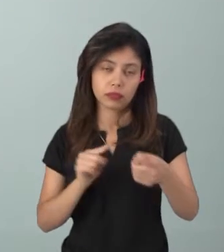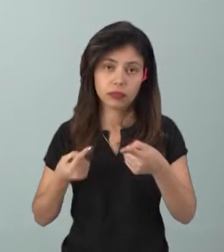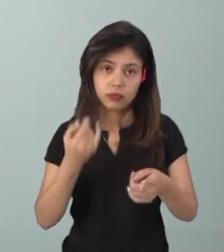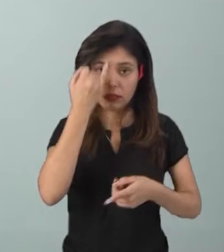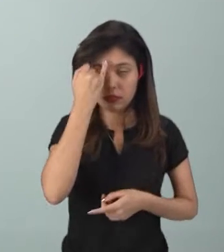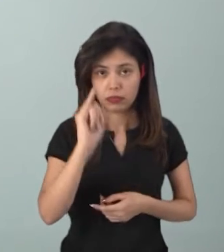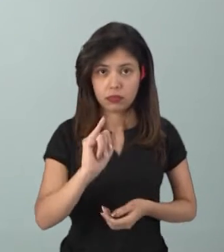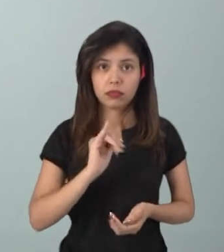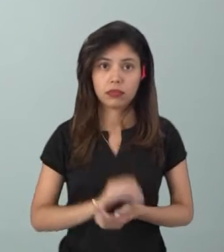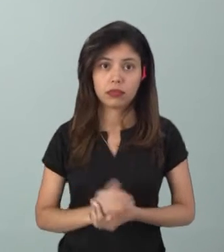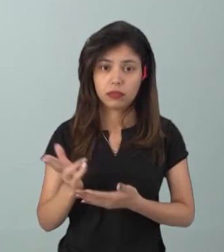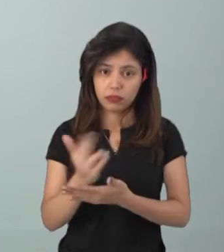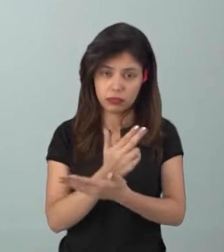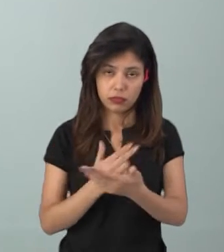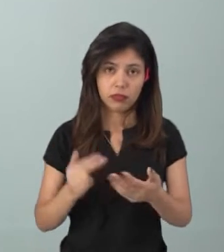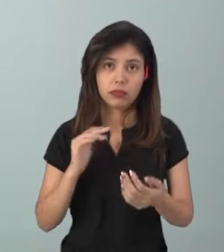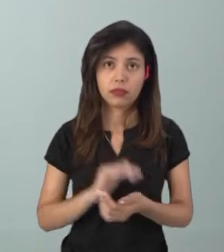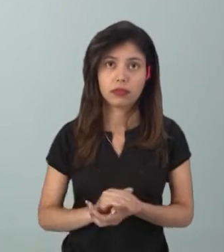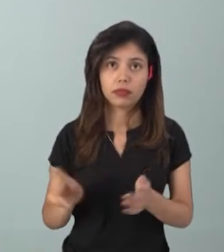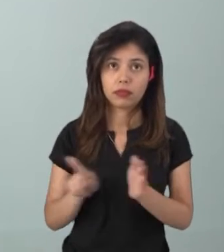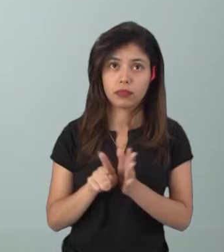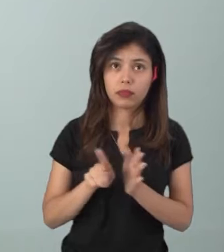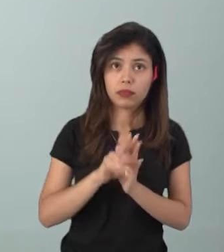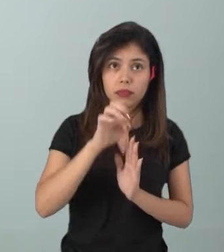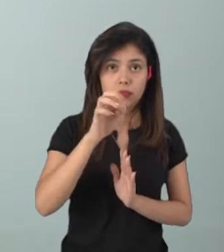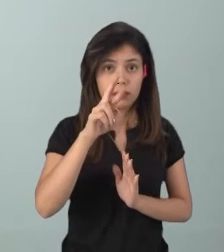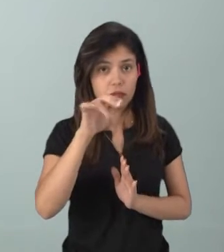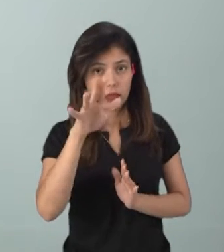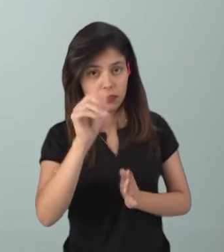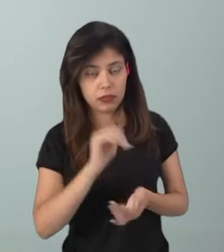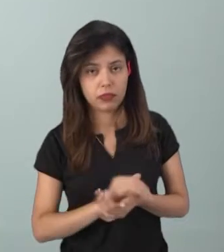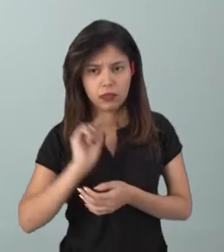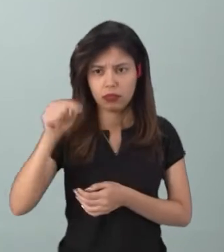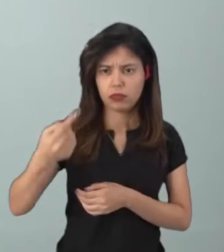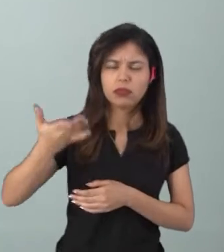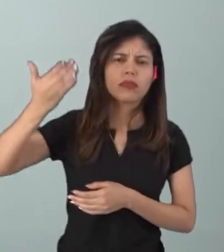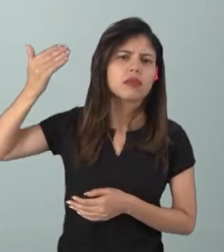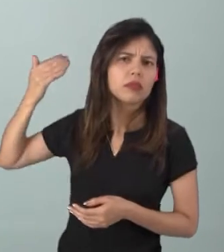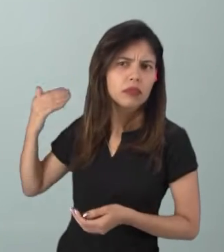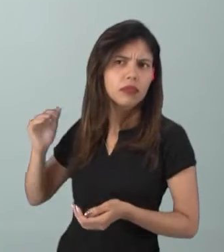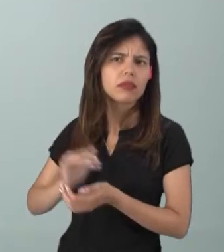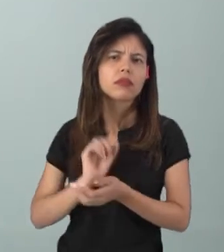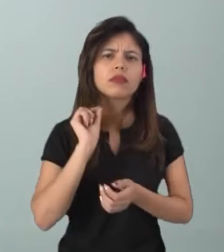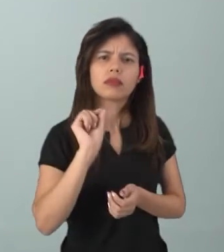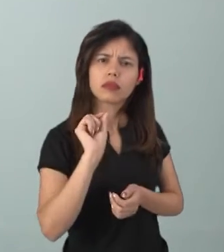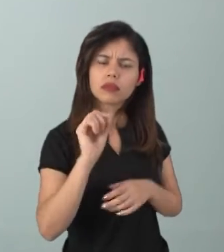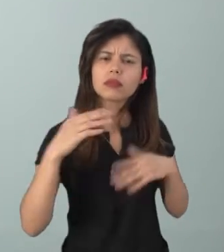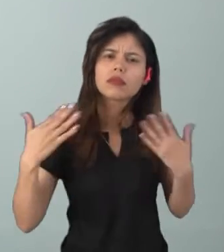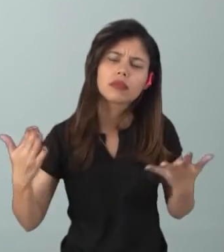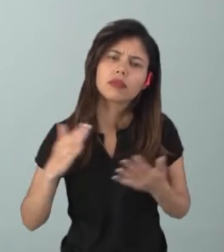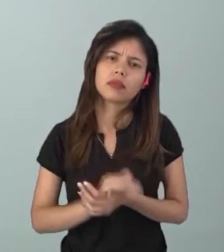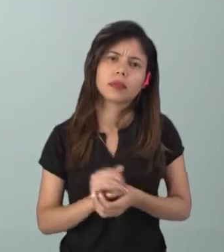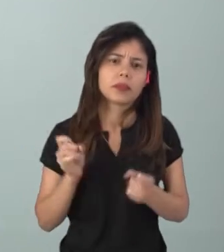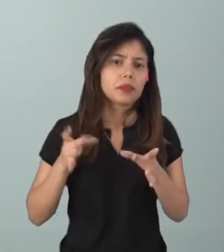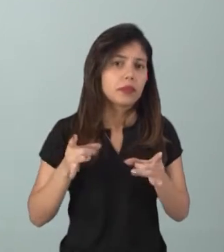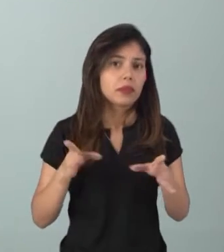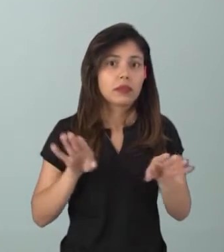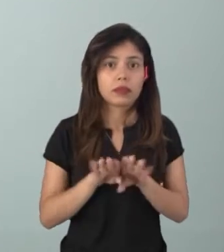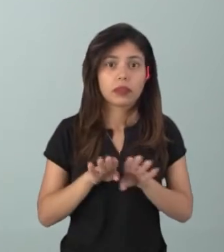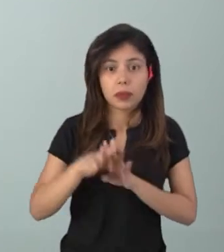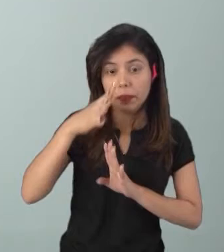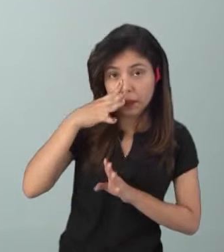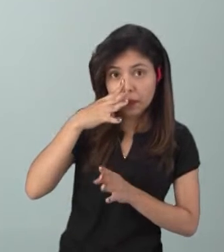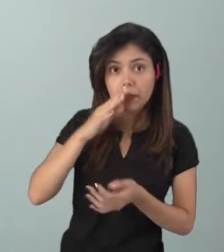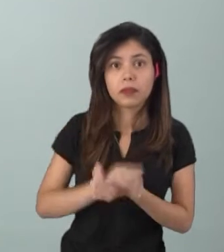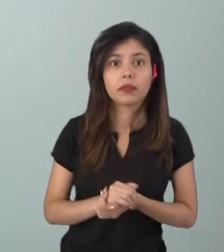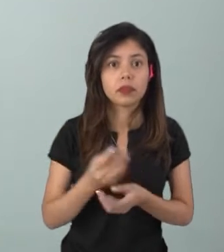dessa ideia de arte, né, de estética. Realmente, o que está por trás da obra de arte? Se não é o comércio, não é o interesse, se não é